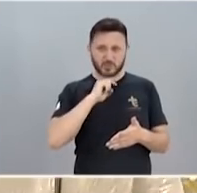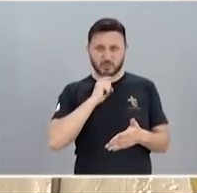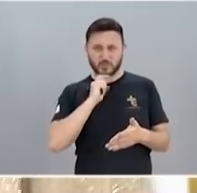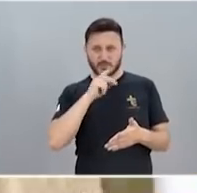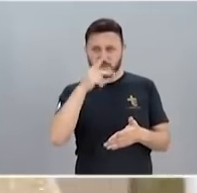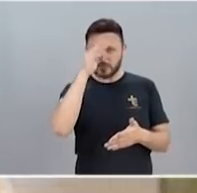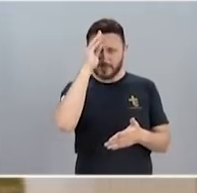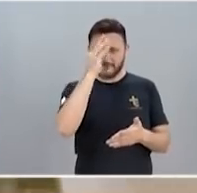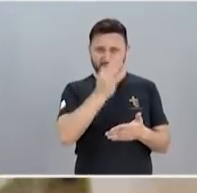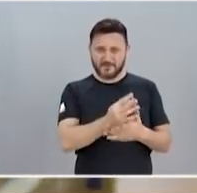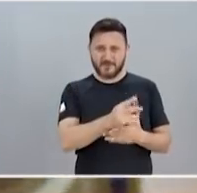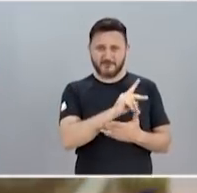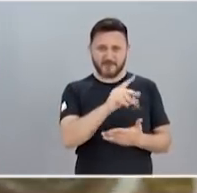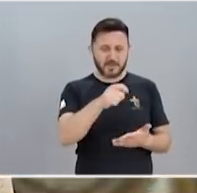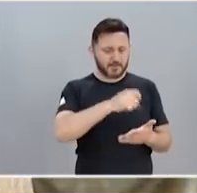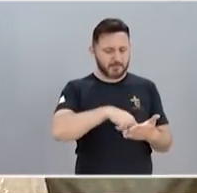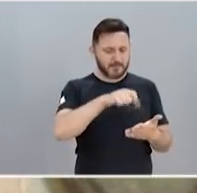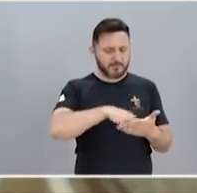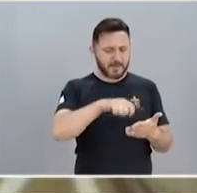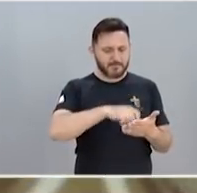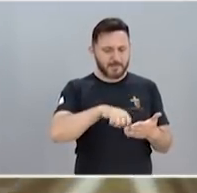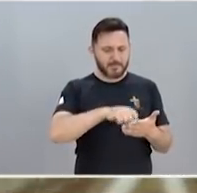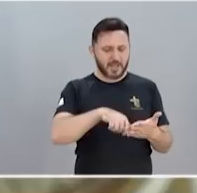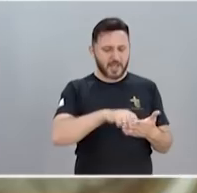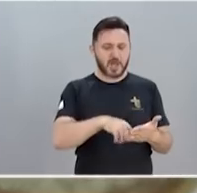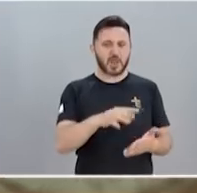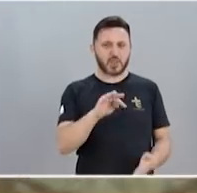você vai na Suma Teológica, ele já pensou antes,